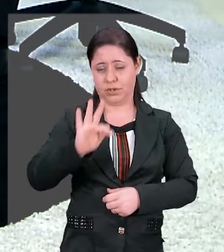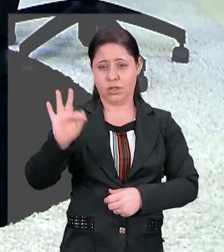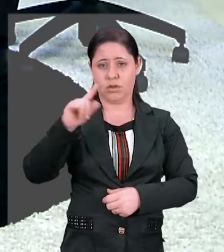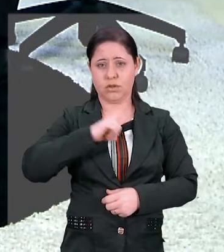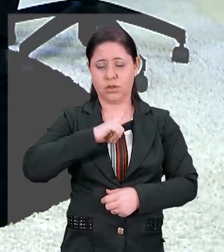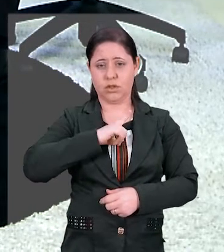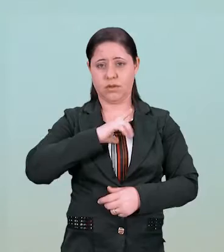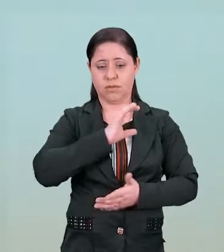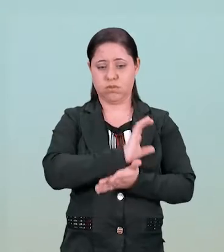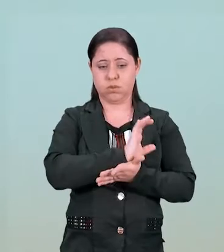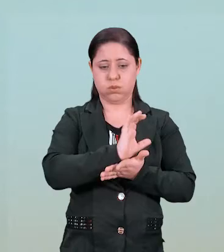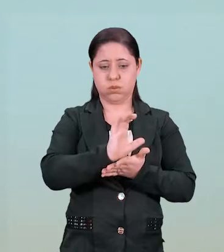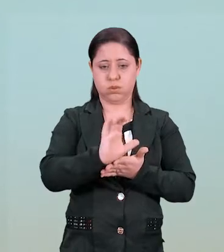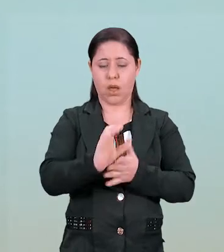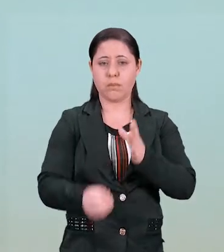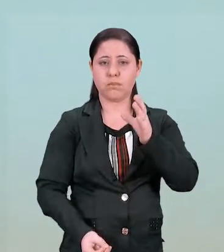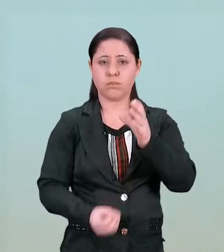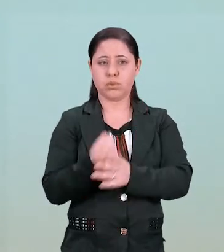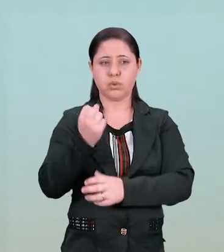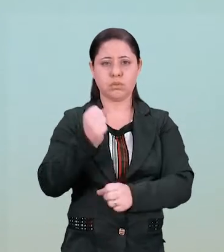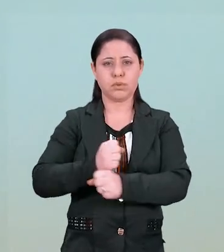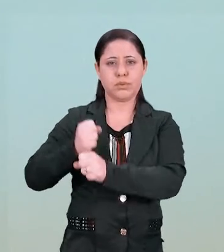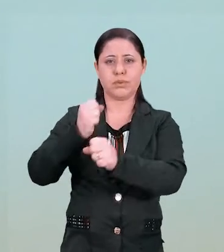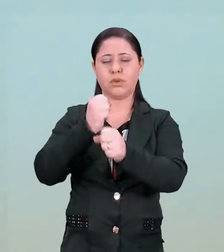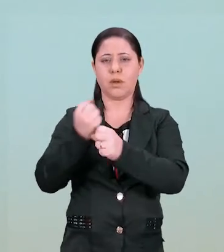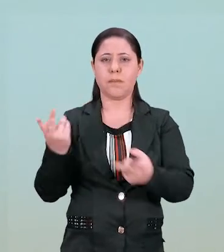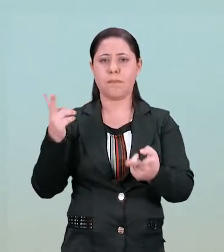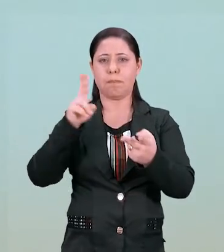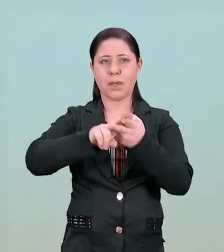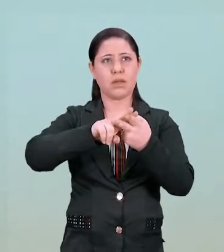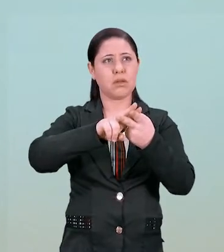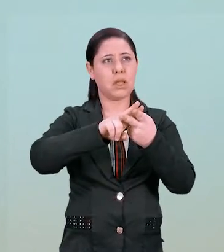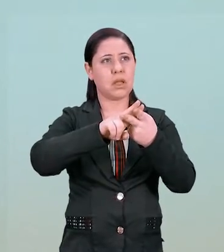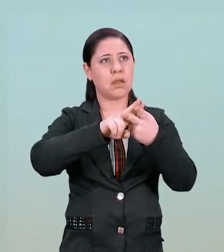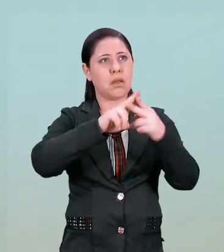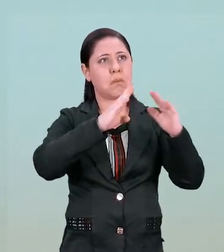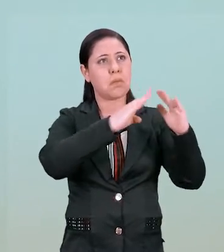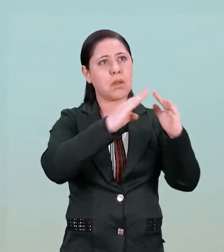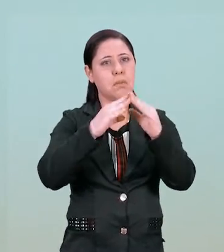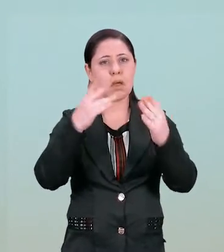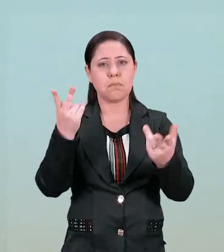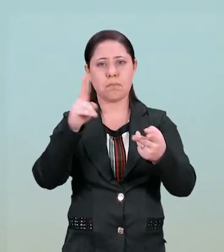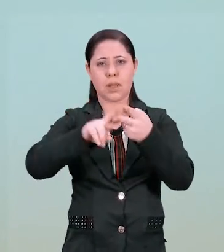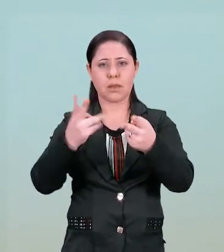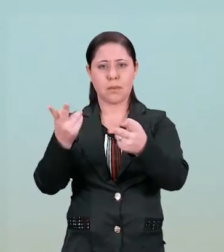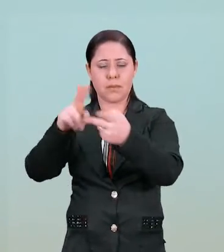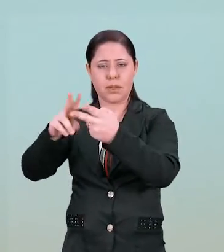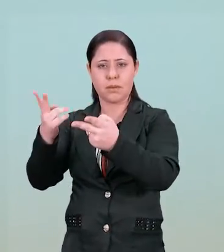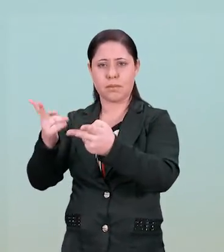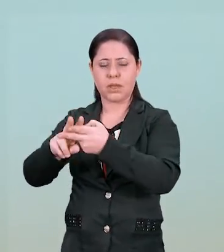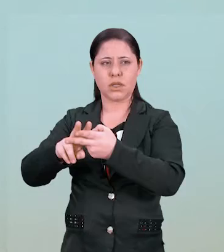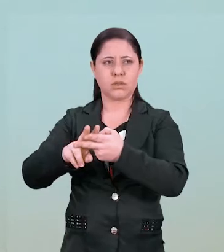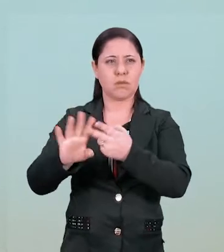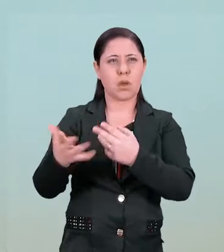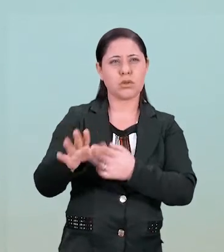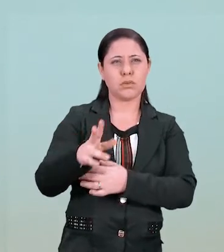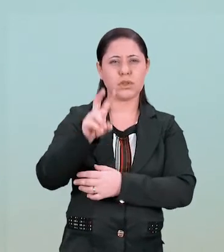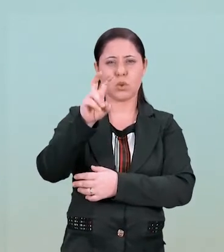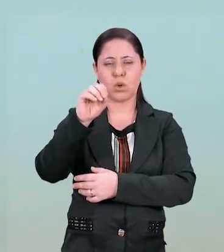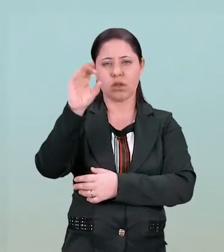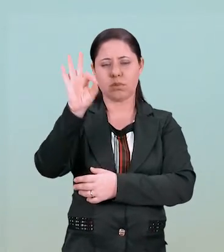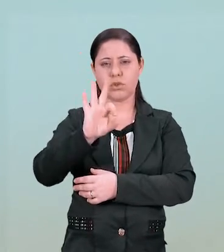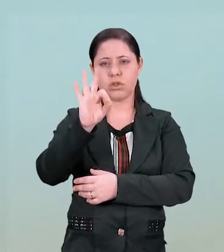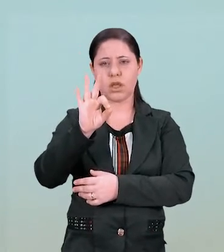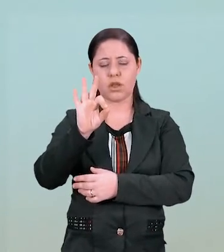3 presídios, um terminando, o outro na fase final e o outro ainda em menos de 50%, que isso